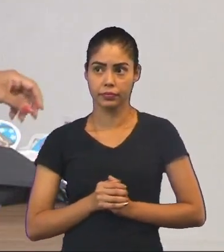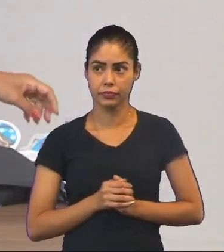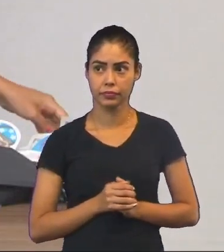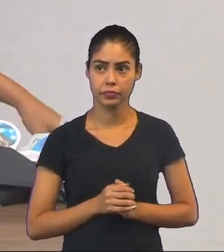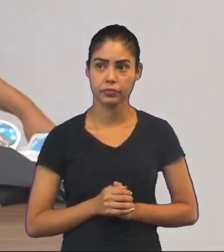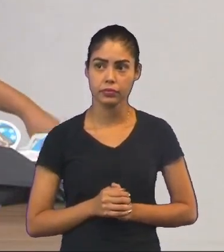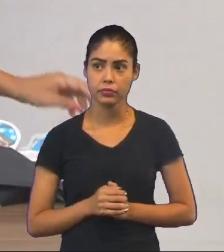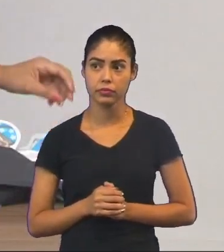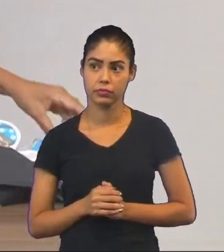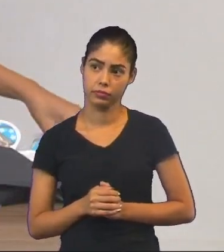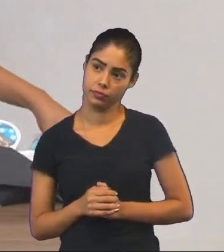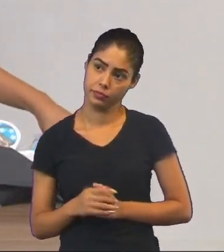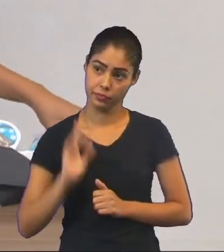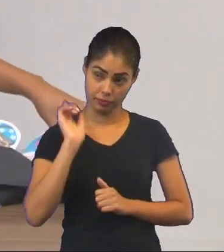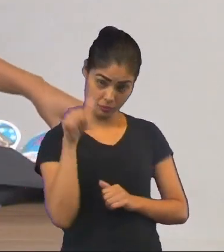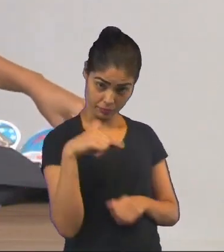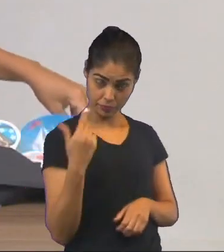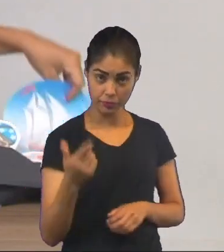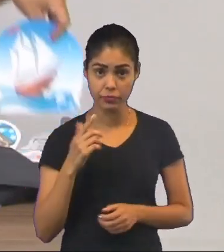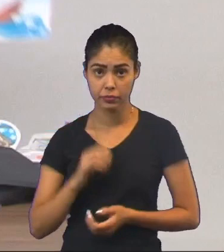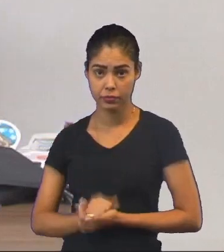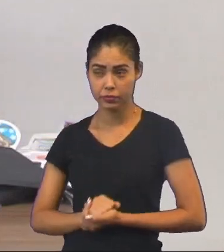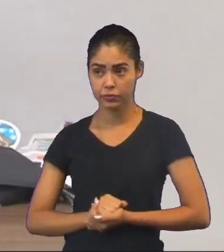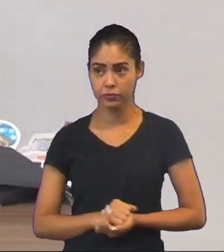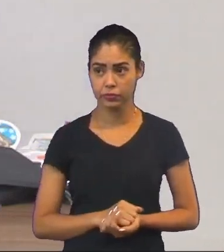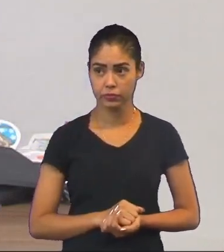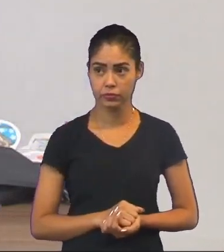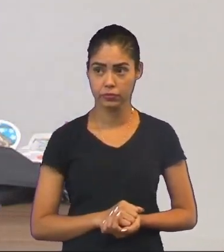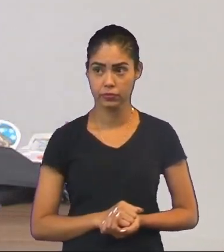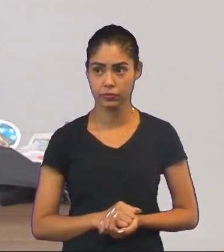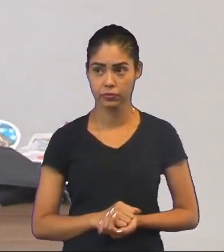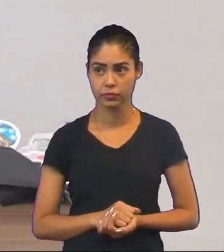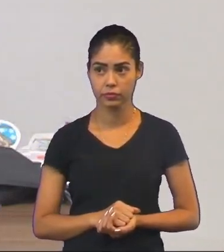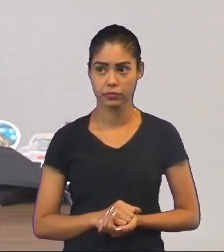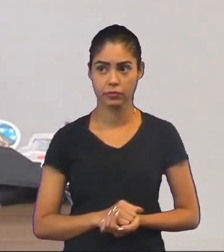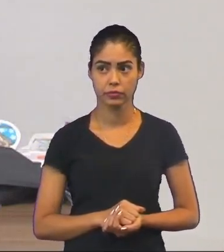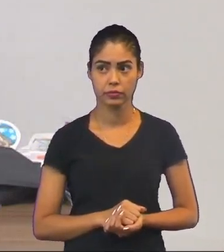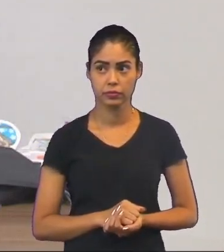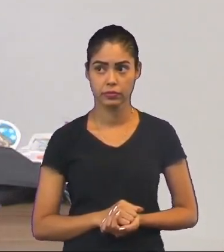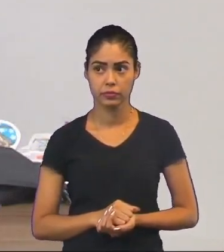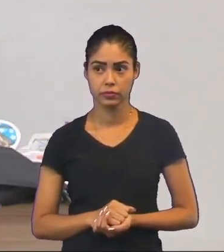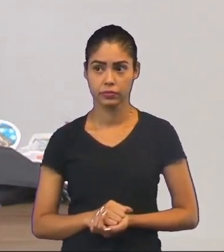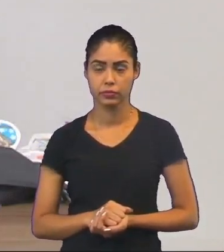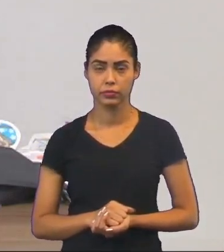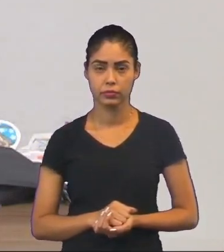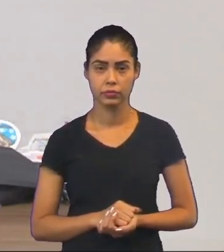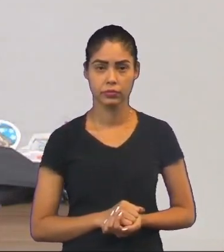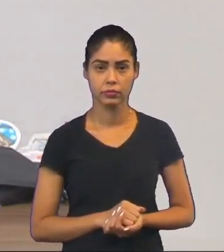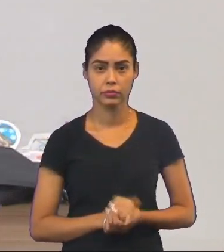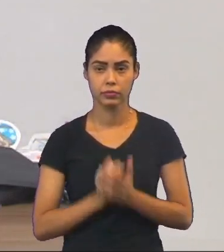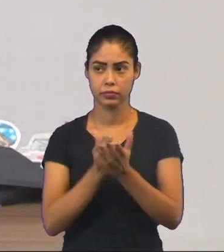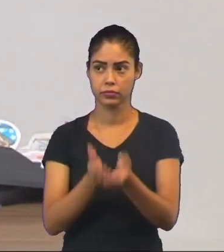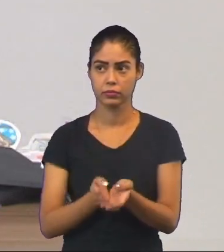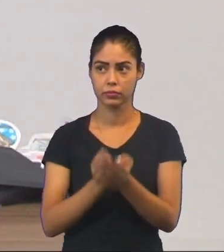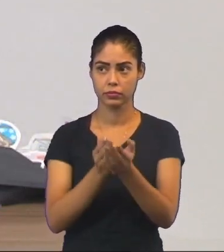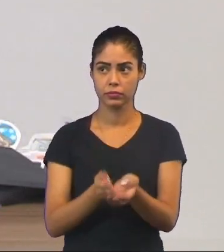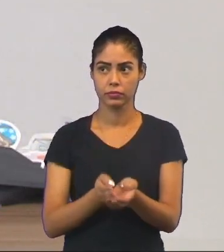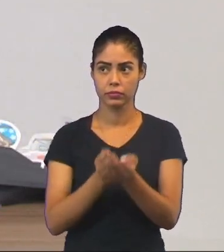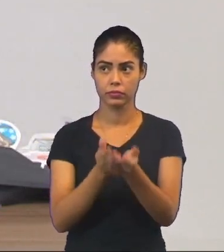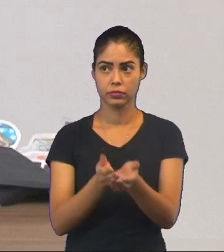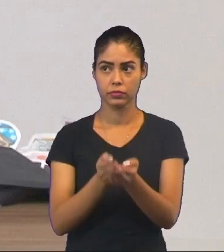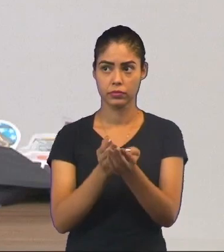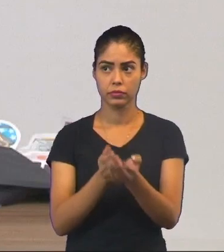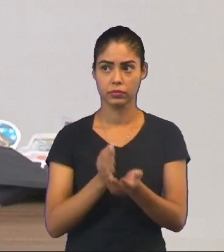Vamos para mais um meio de transporte. Esse aqui. Um barco.